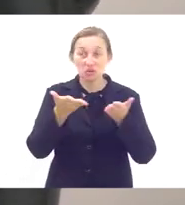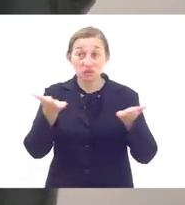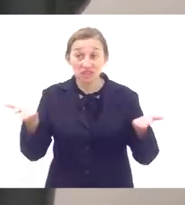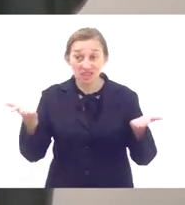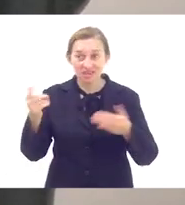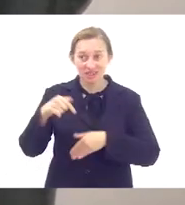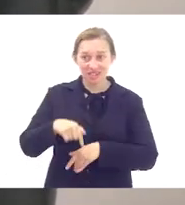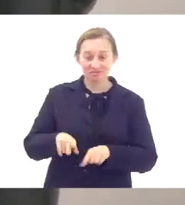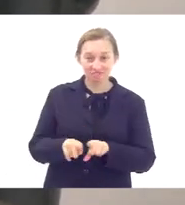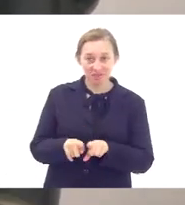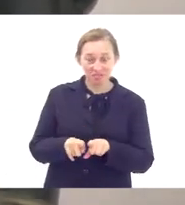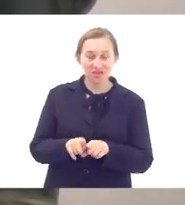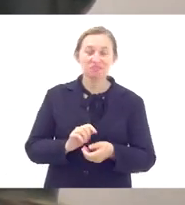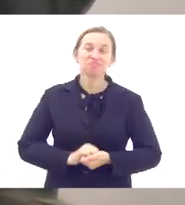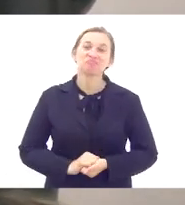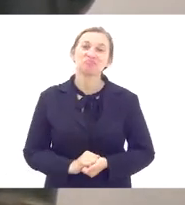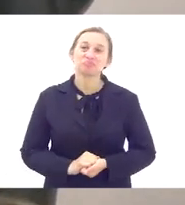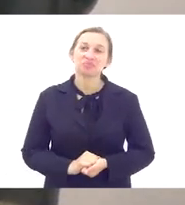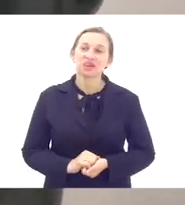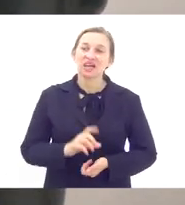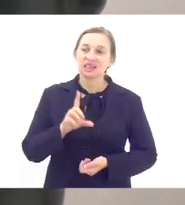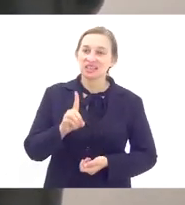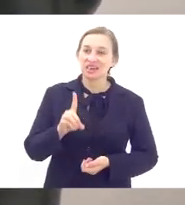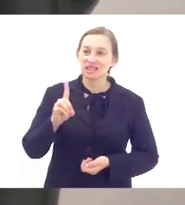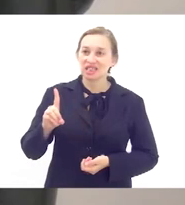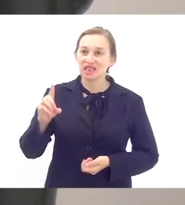também. A DDSD,